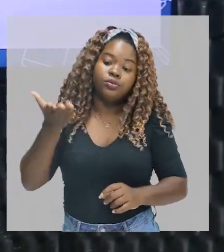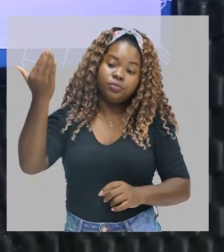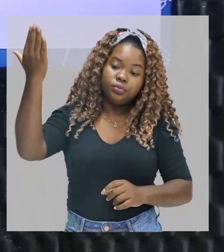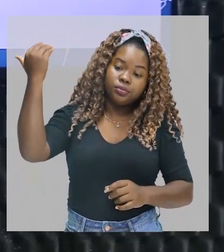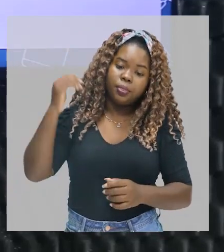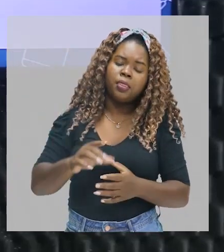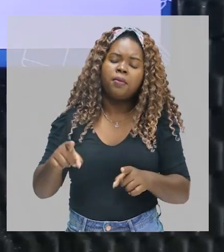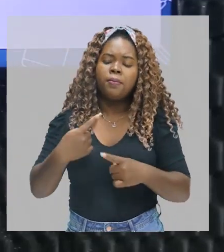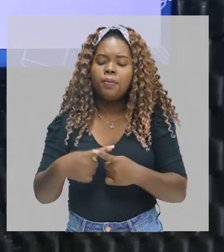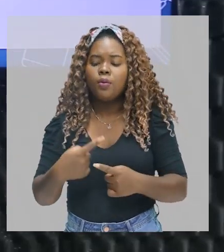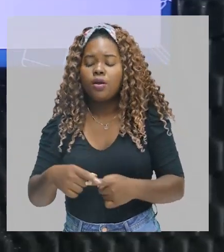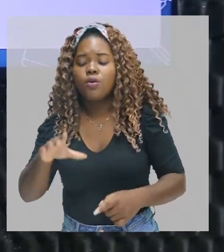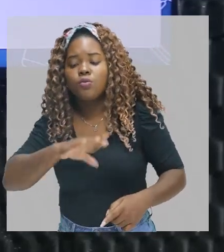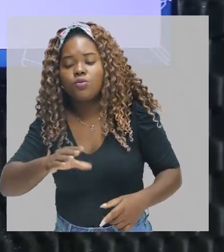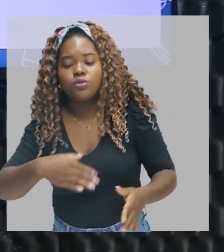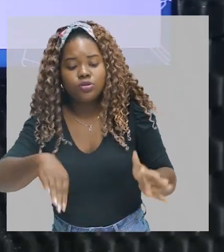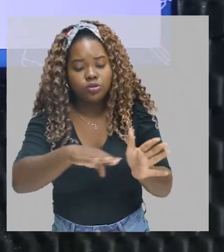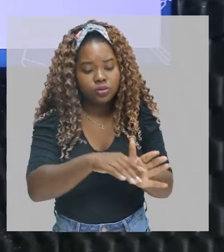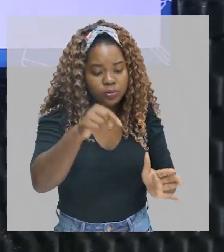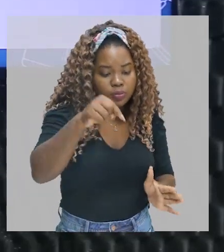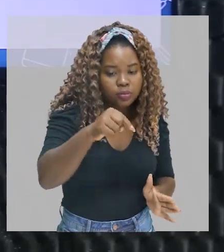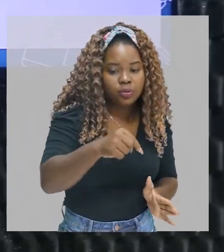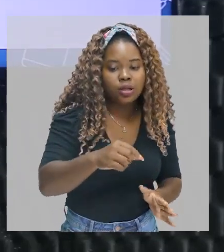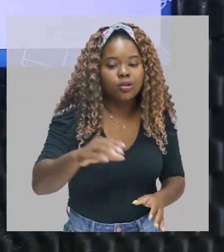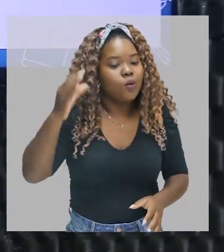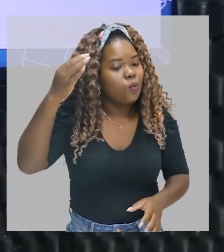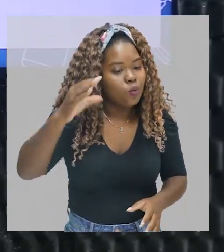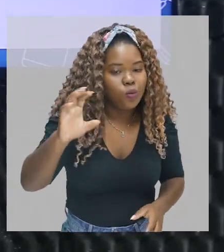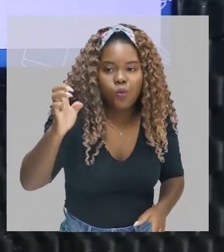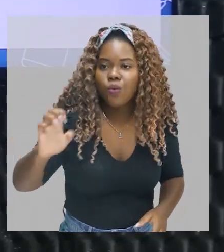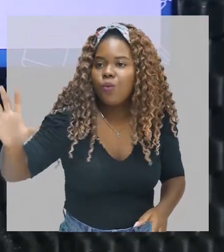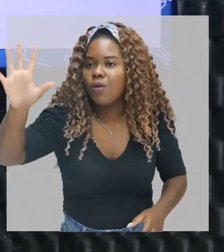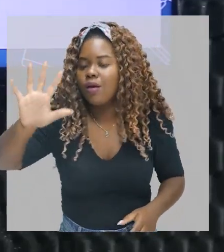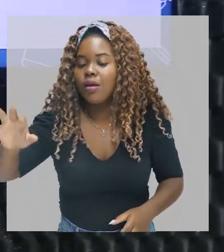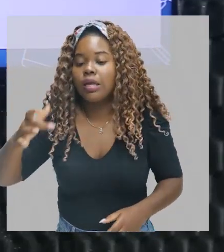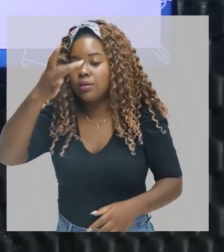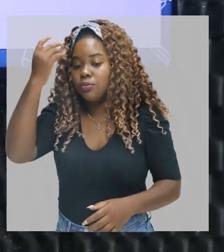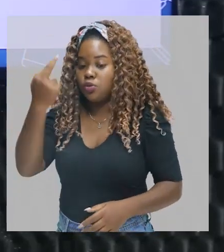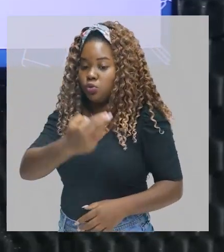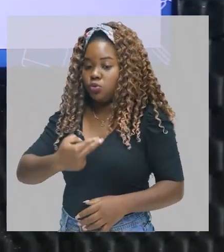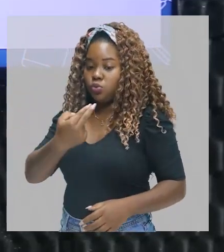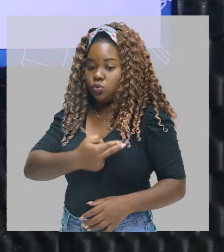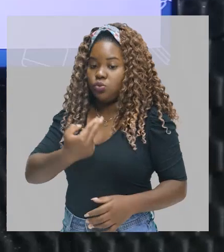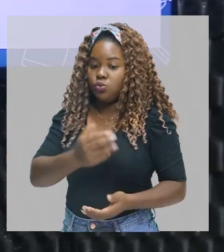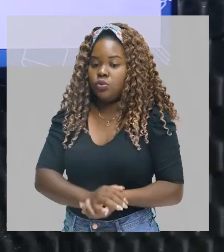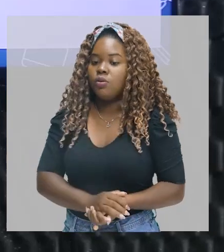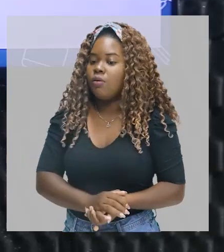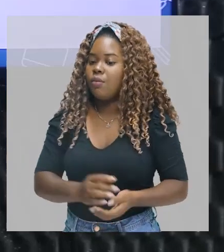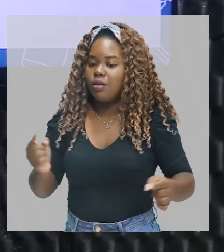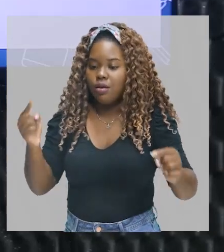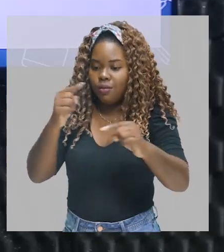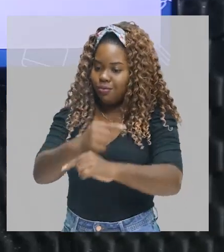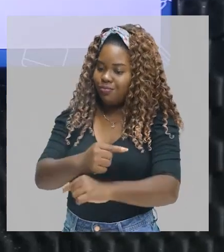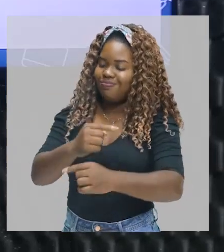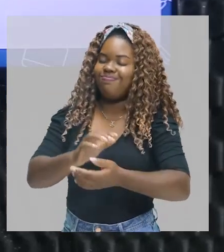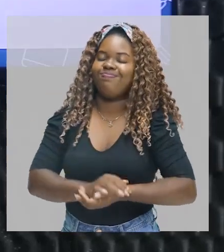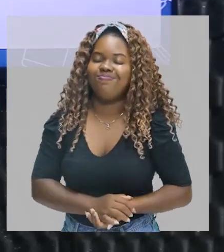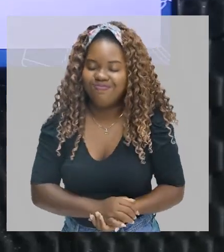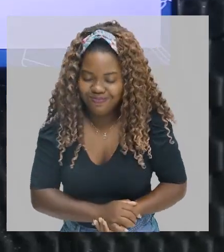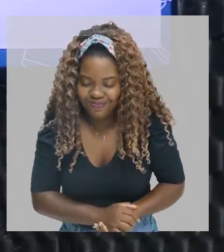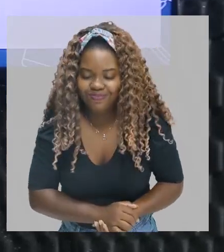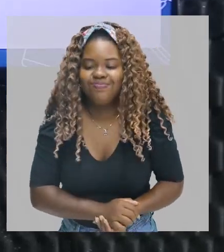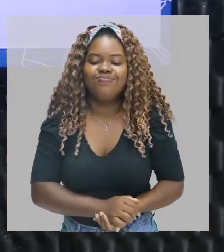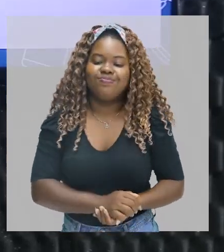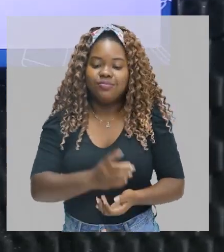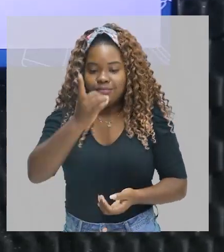os portugueses vieram para cá trazendo toda a cultura europeia. E aí os românticos começaram a combater aí essa